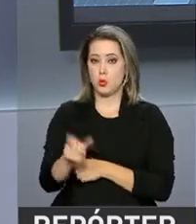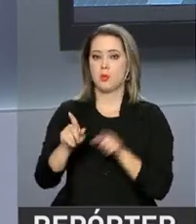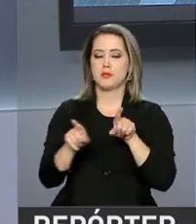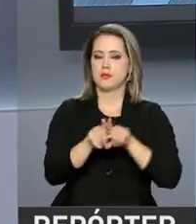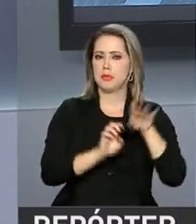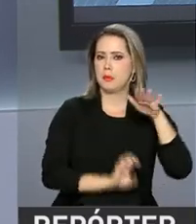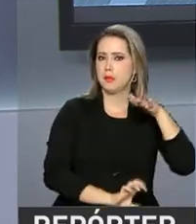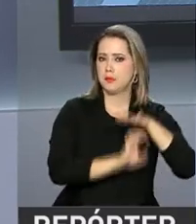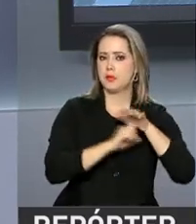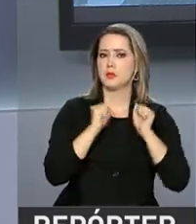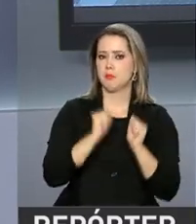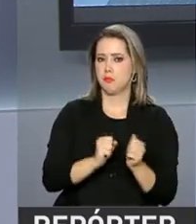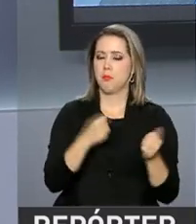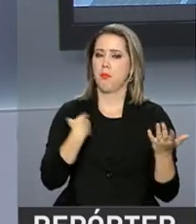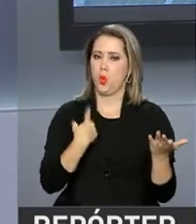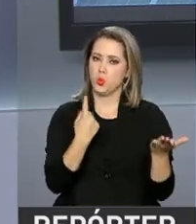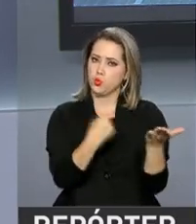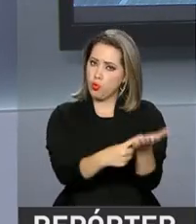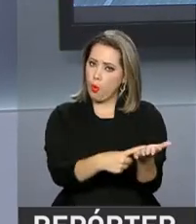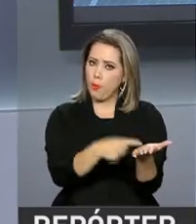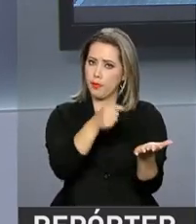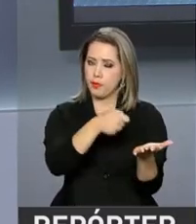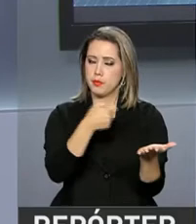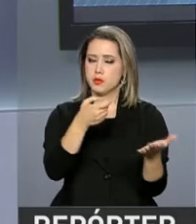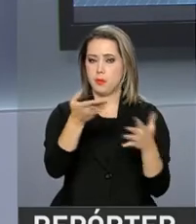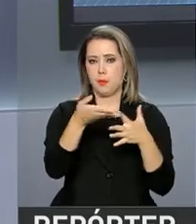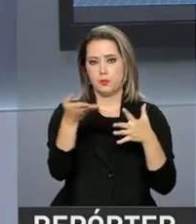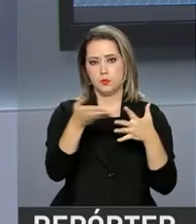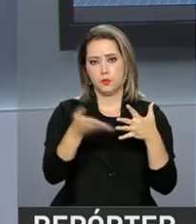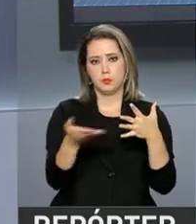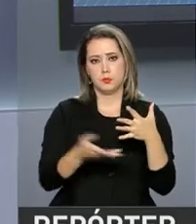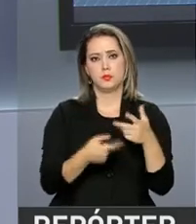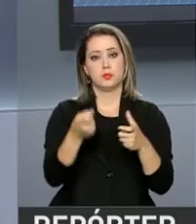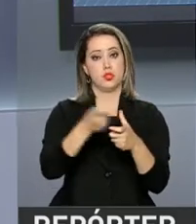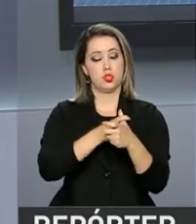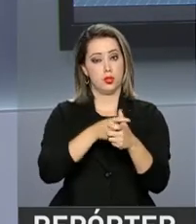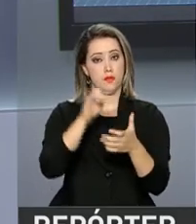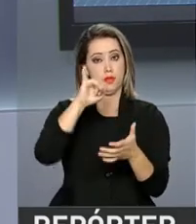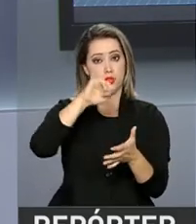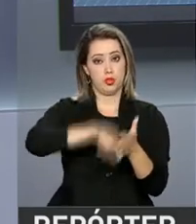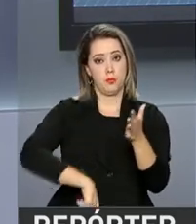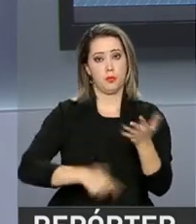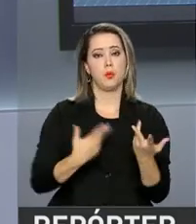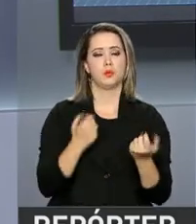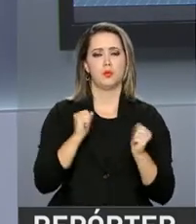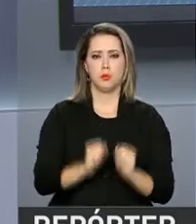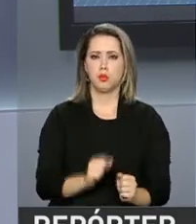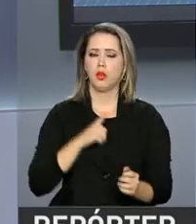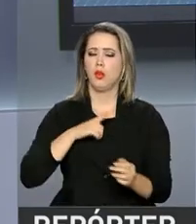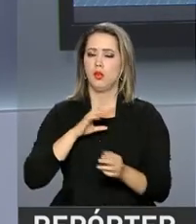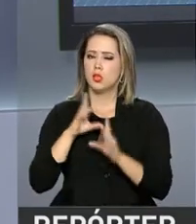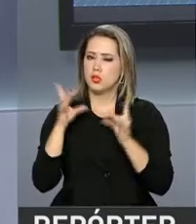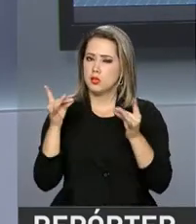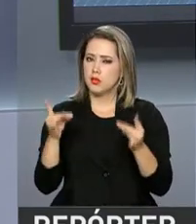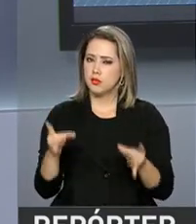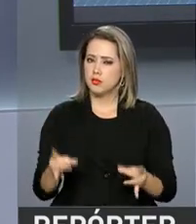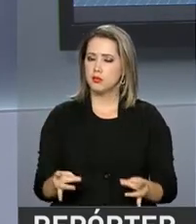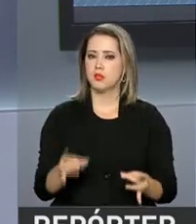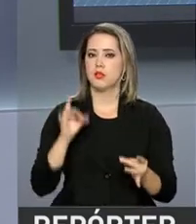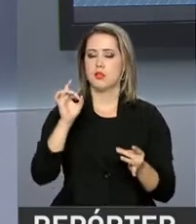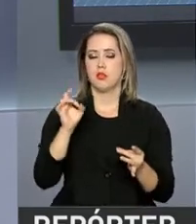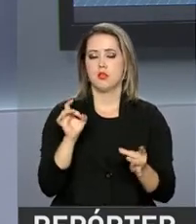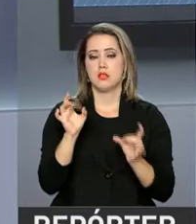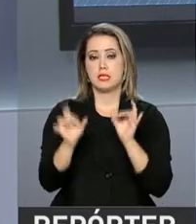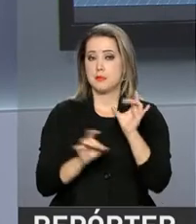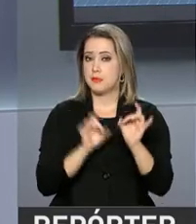podem fazer adesão ao Programa Especial de Regularização Tributária e contar com condições especiais para negociarem dívidas com